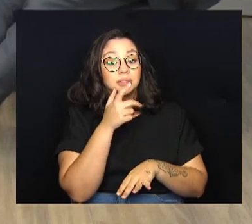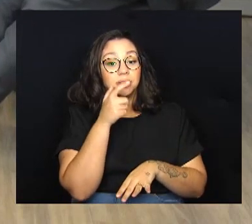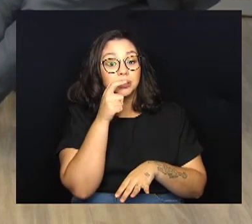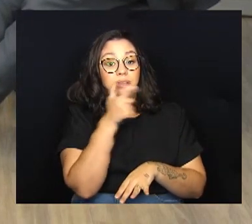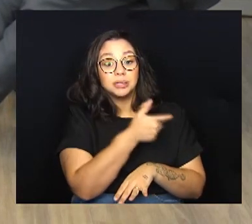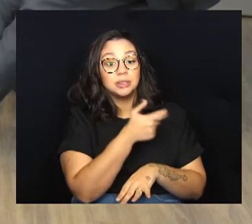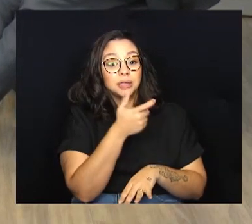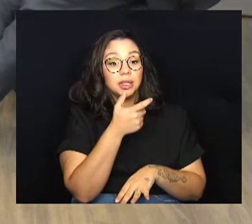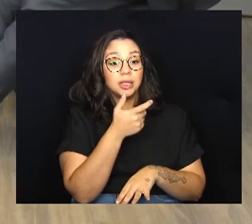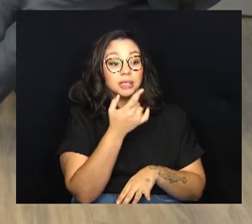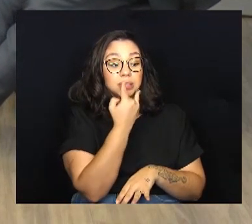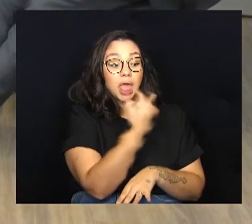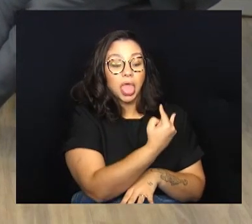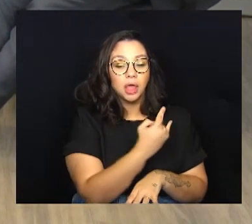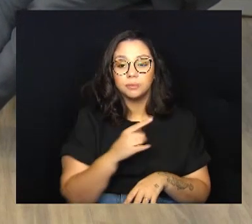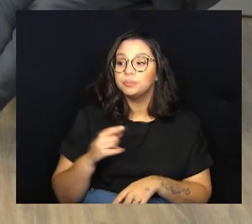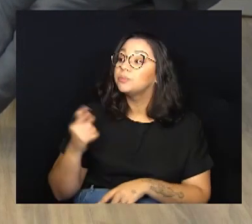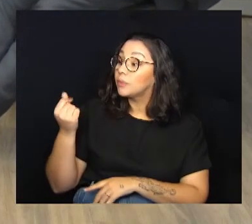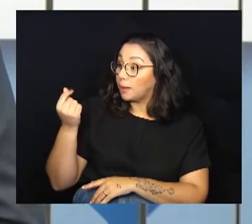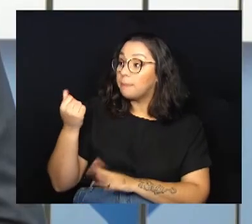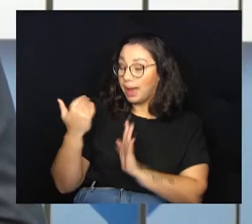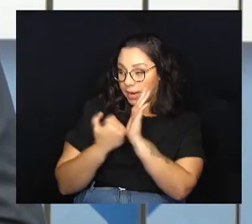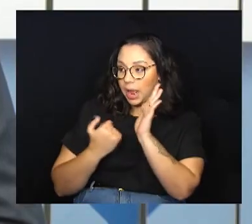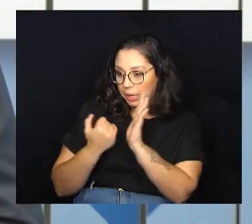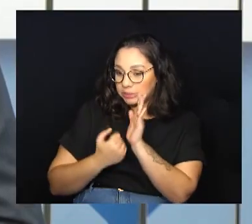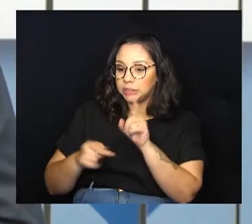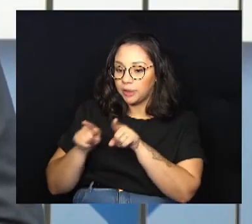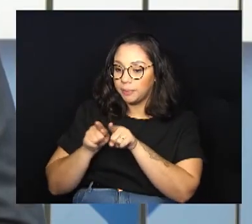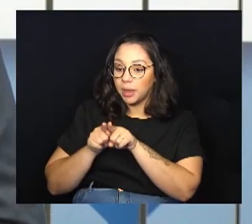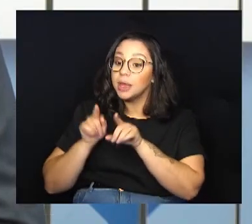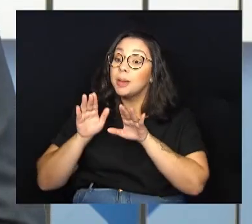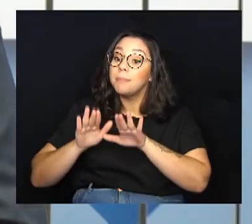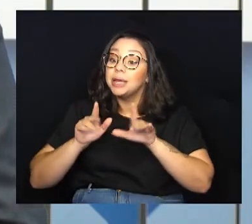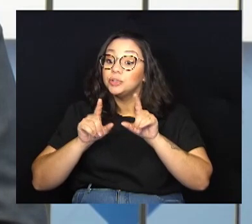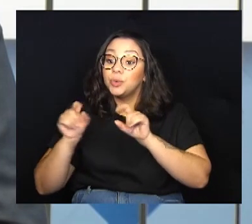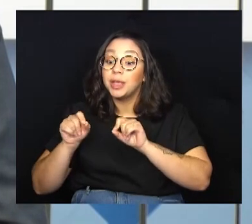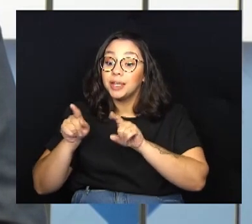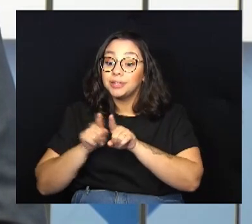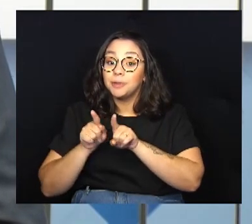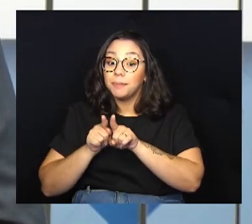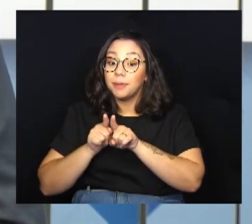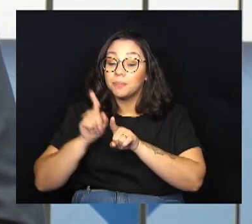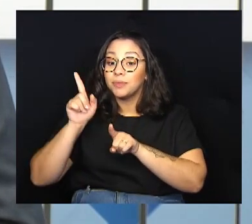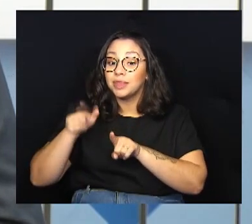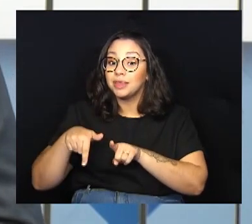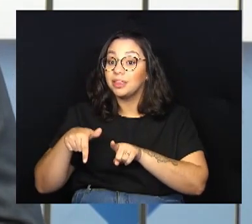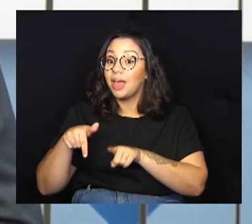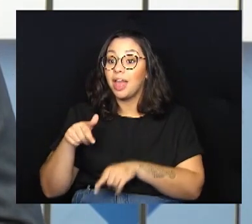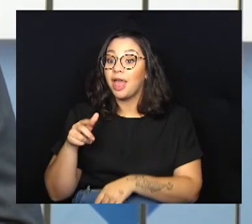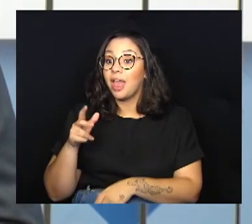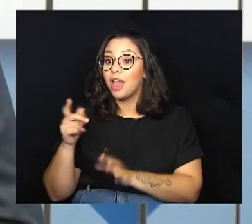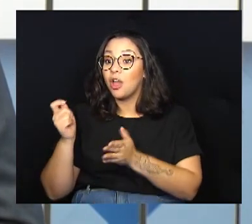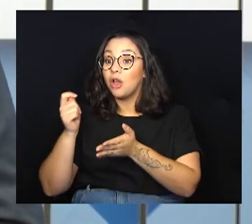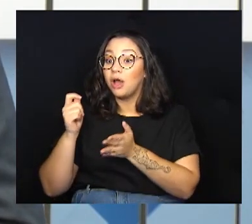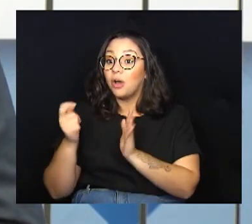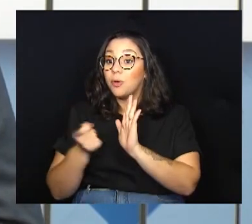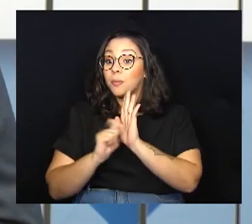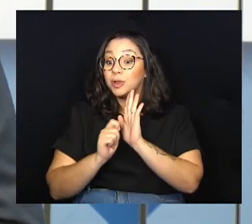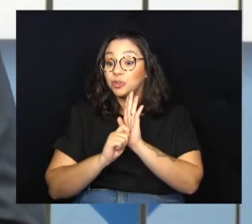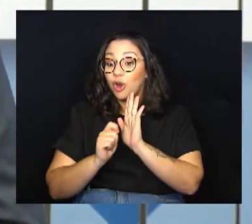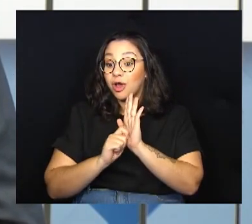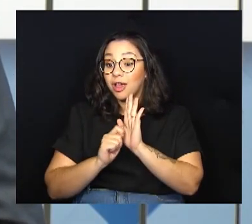eixos da vida de uma pessoa. Quando a gente pensa no tratamento, hoje, a gente olha os eixos da vida dessa pessoa. O